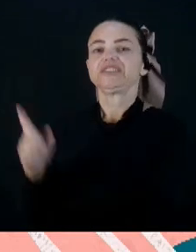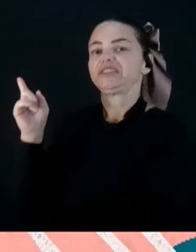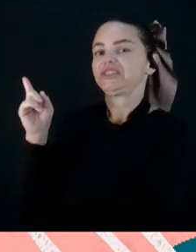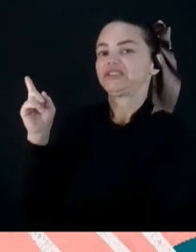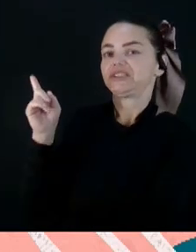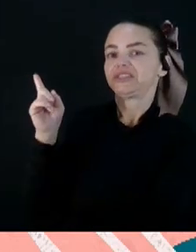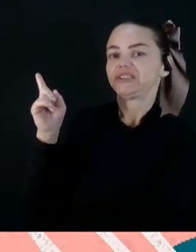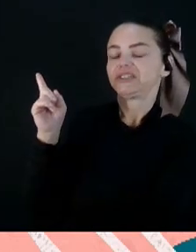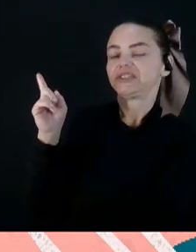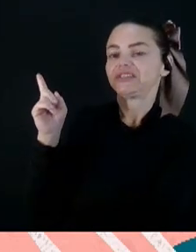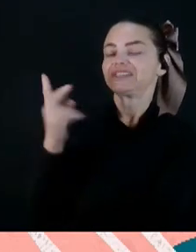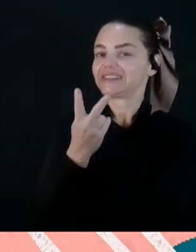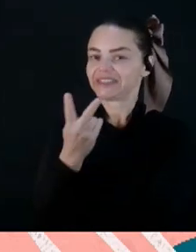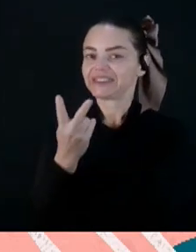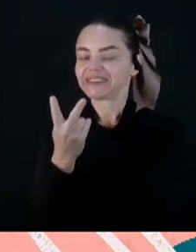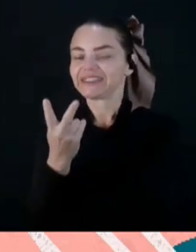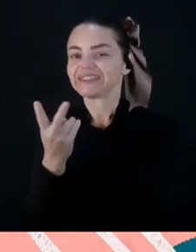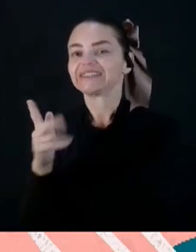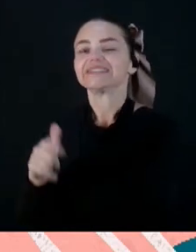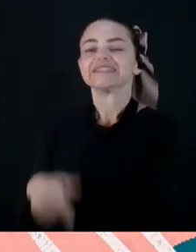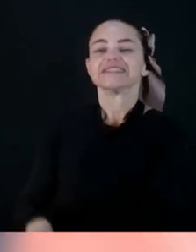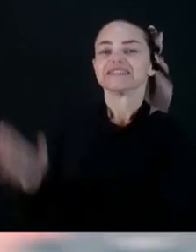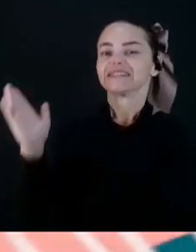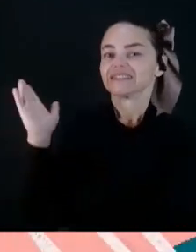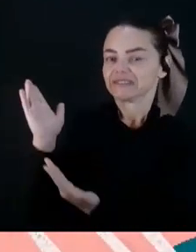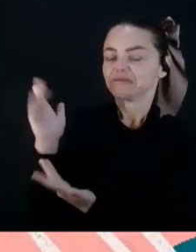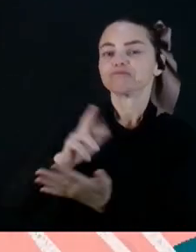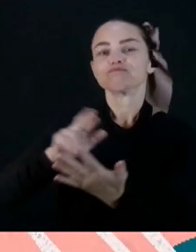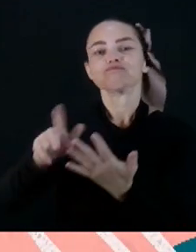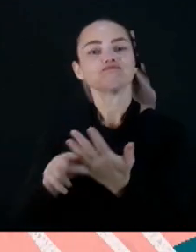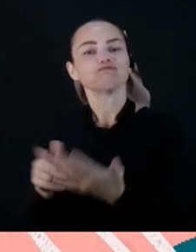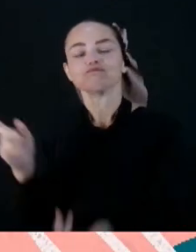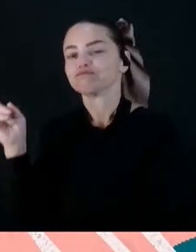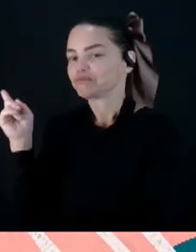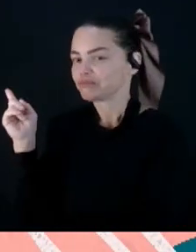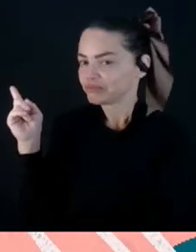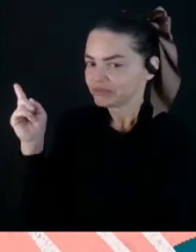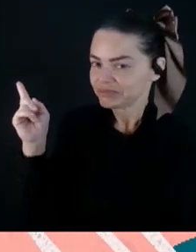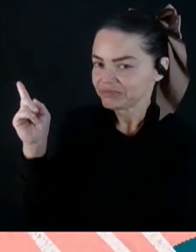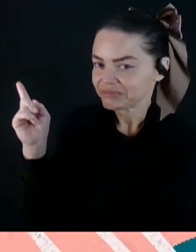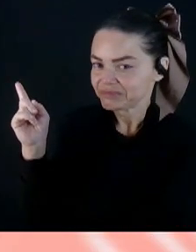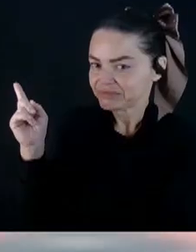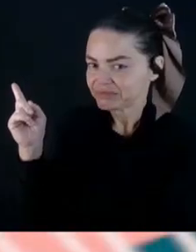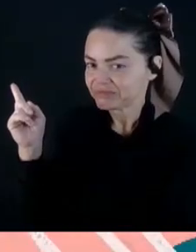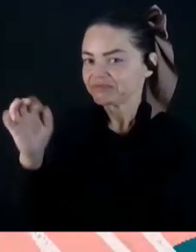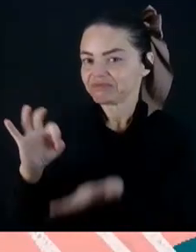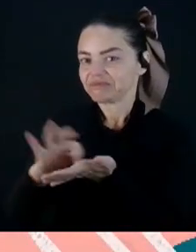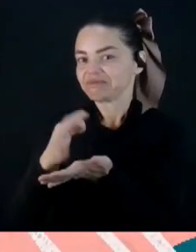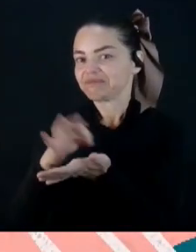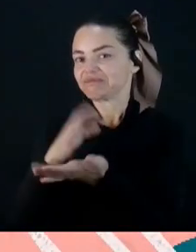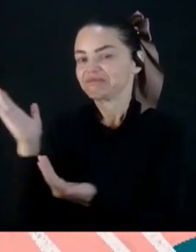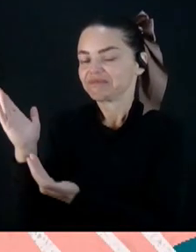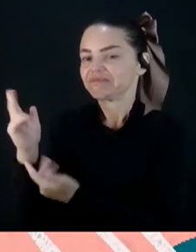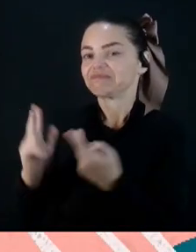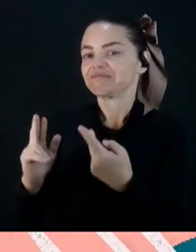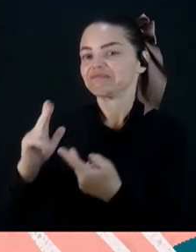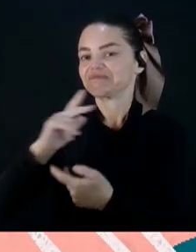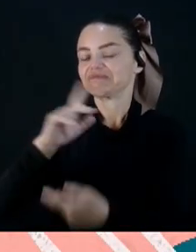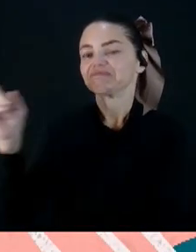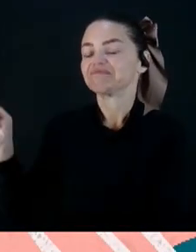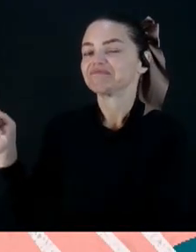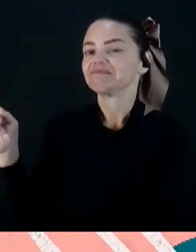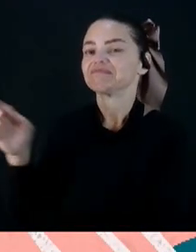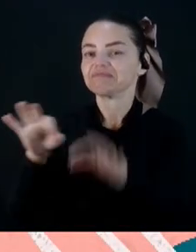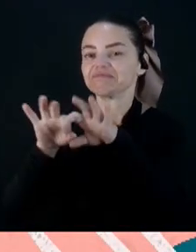2 pedaços de tecido com estampas diferentes, alfinetes e uma tesoura, um cordão para amarrar